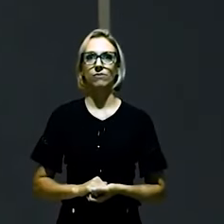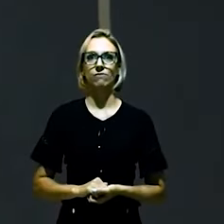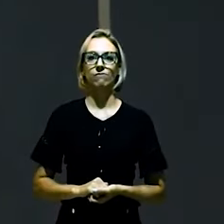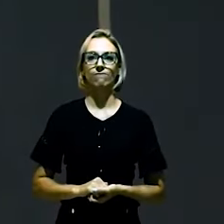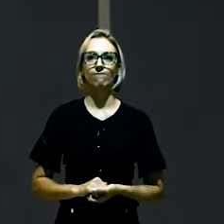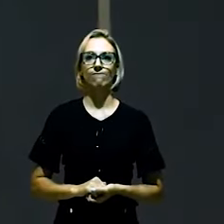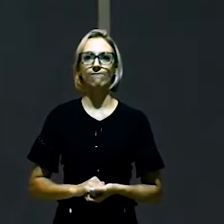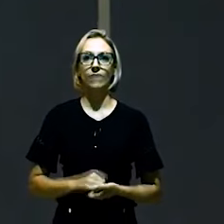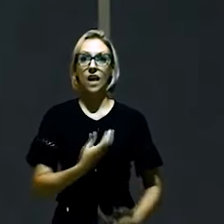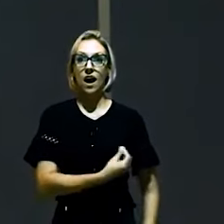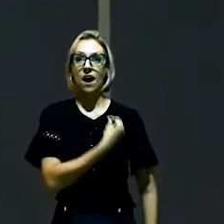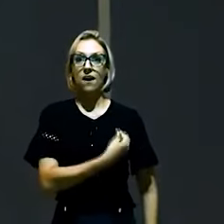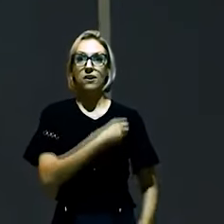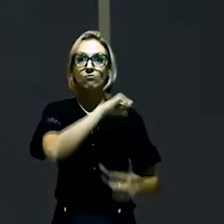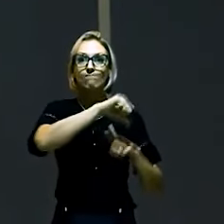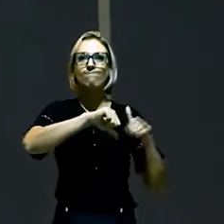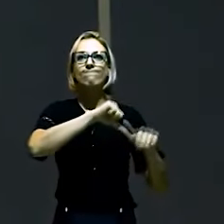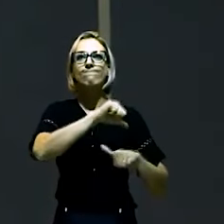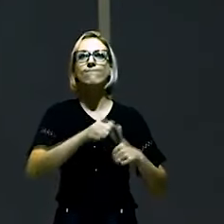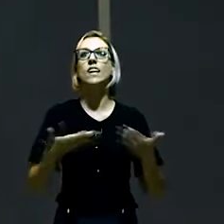Vamos mudar de vida hoje.